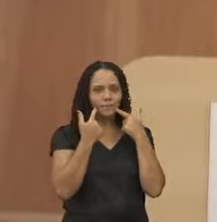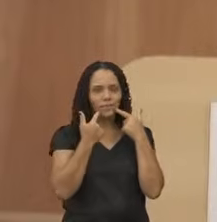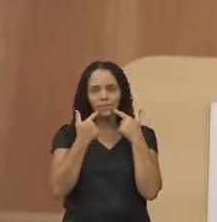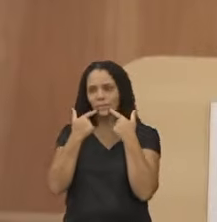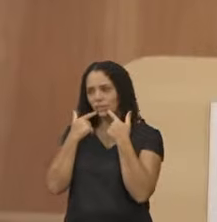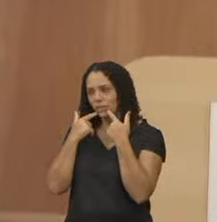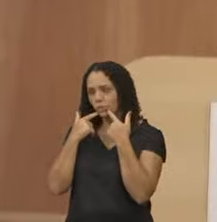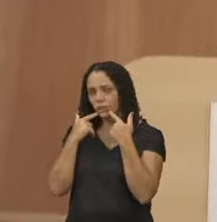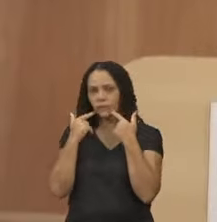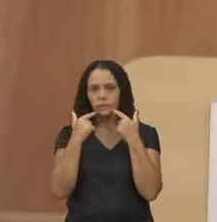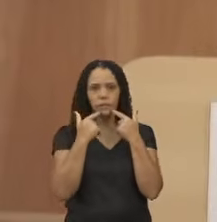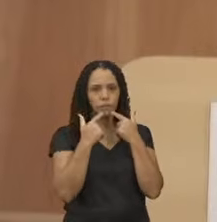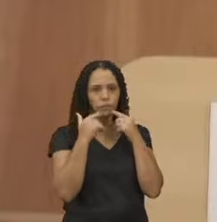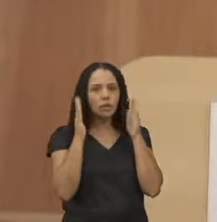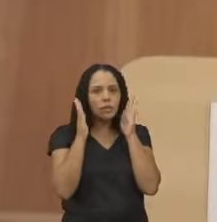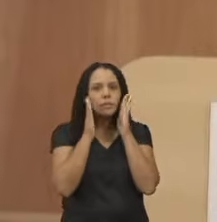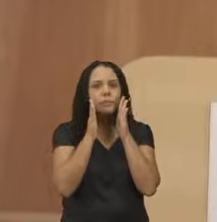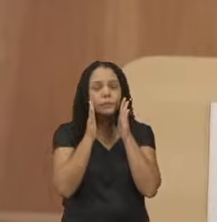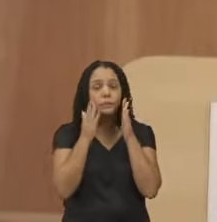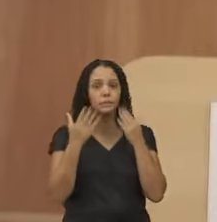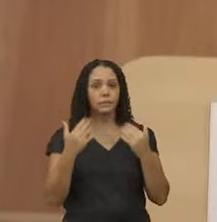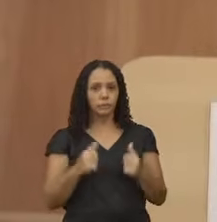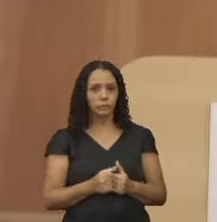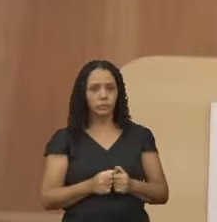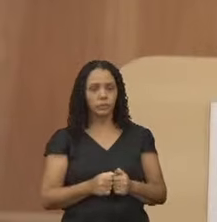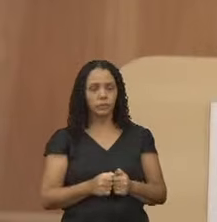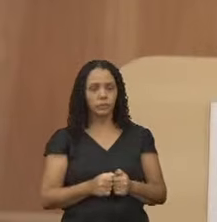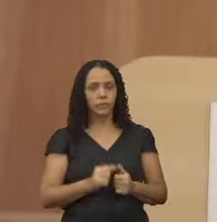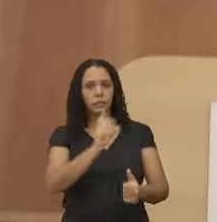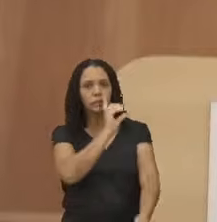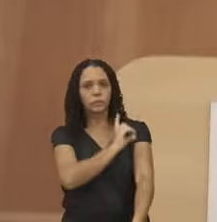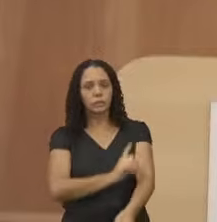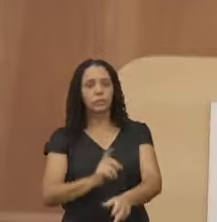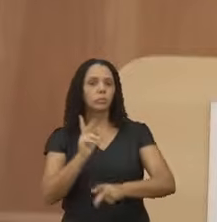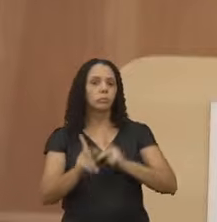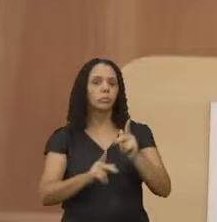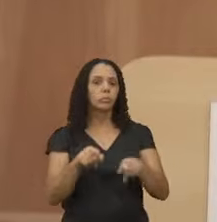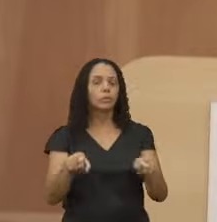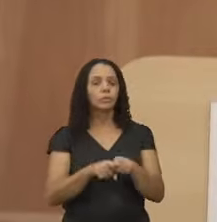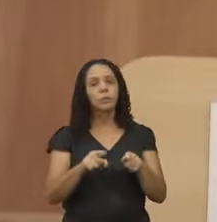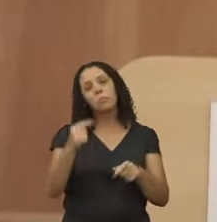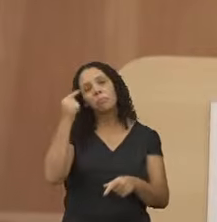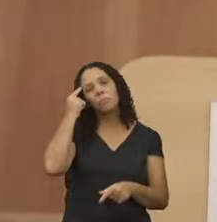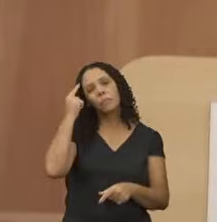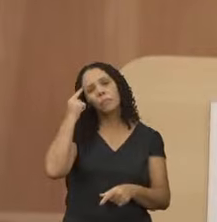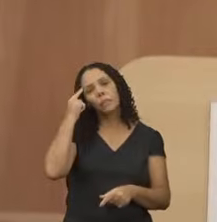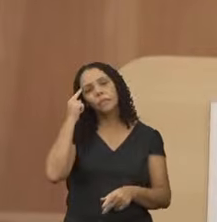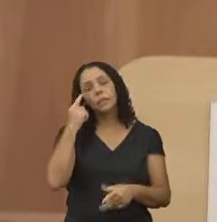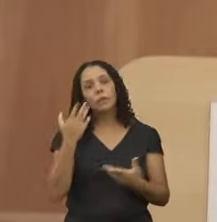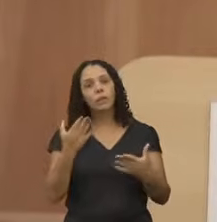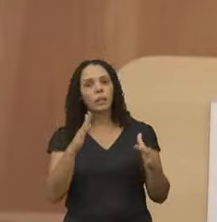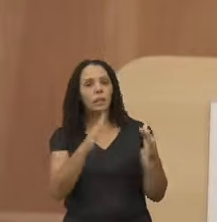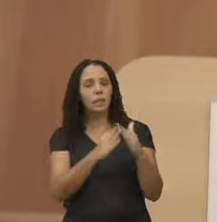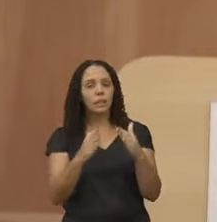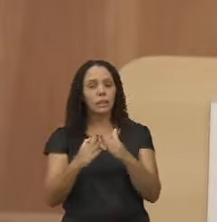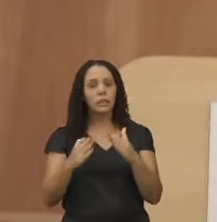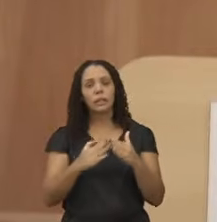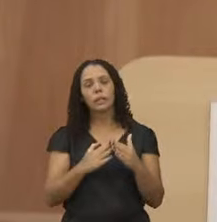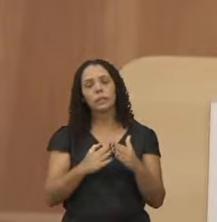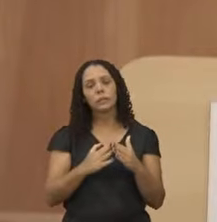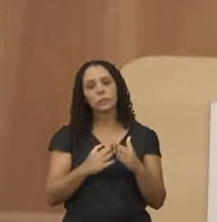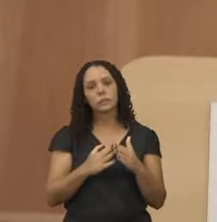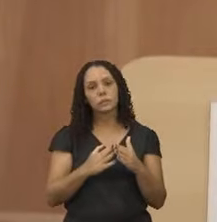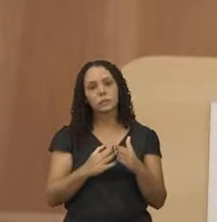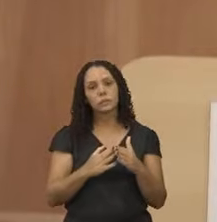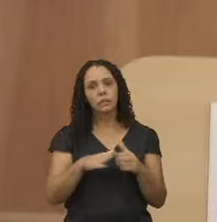porque se sorrir de frente fica apertado. Dar dignidade para o povo é também pensar nas condições de habitabilidade. E condições de habitabilidade é